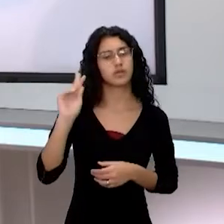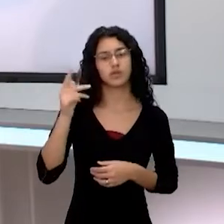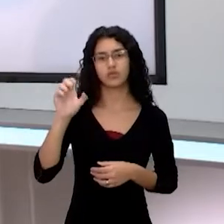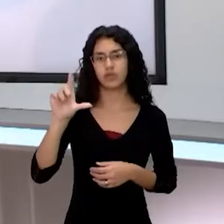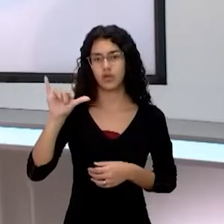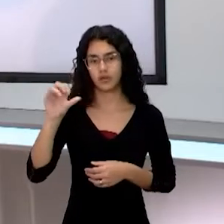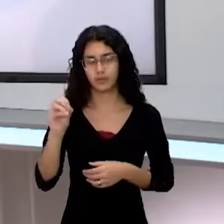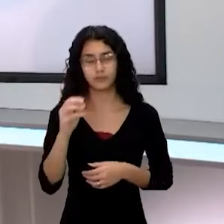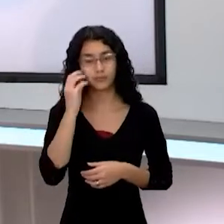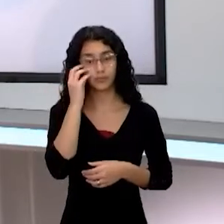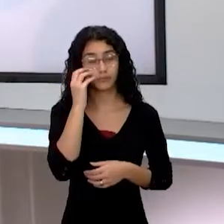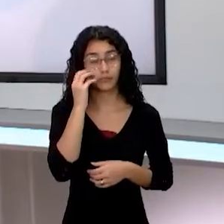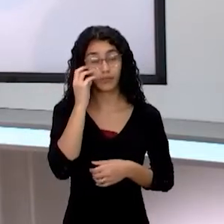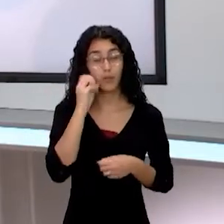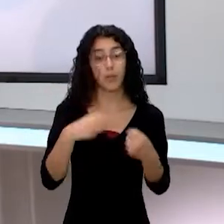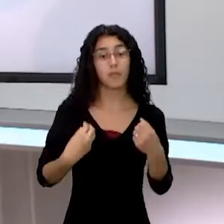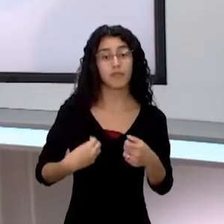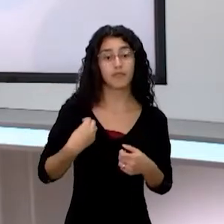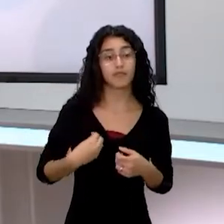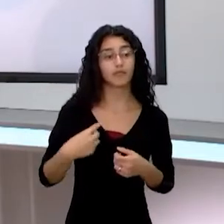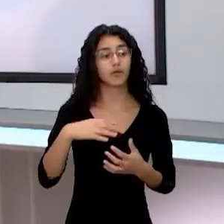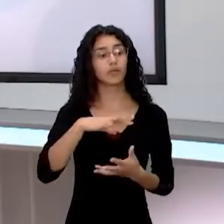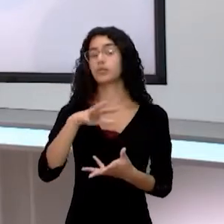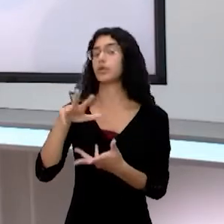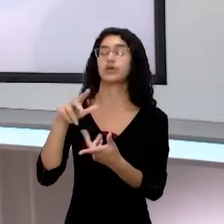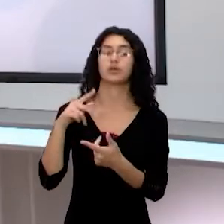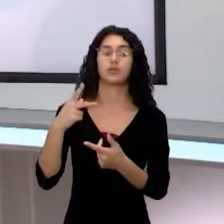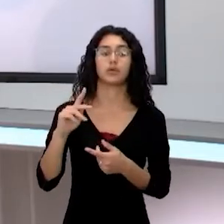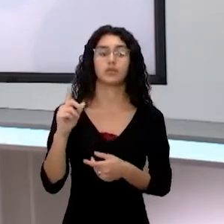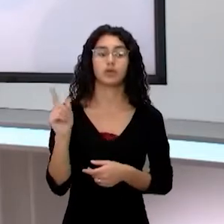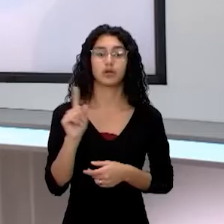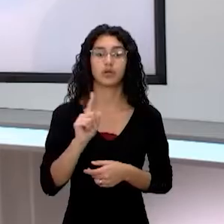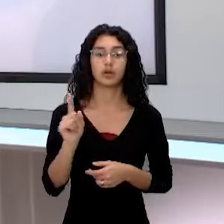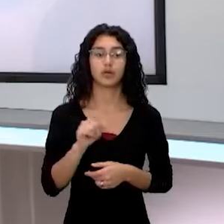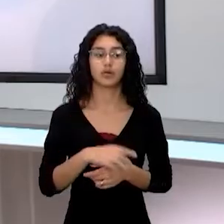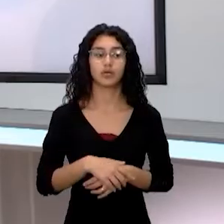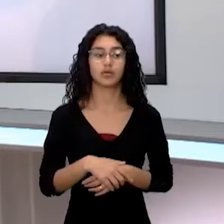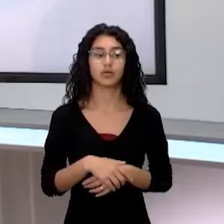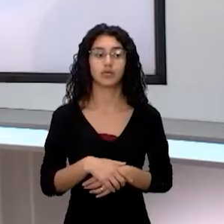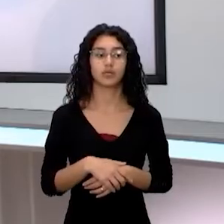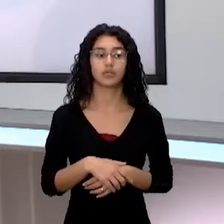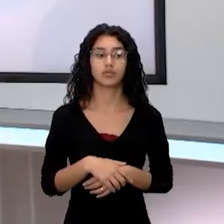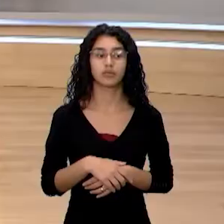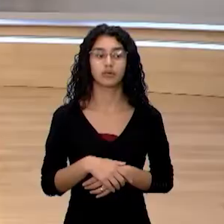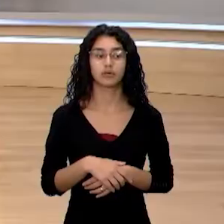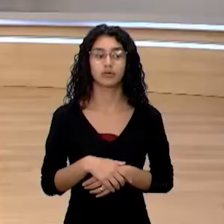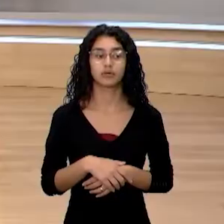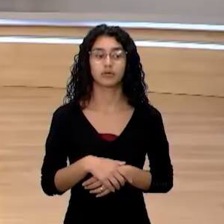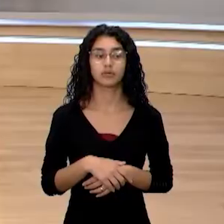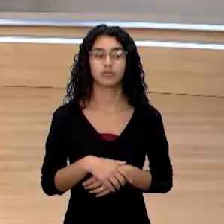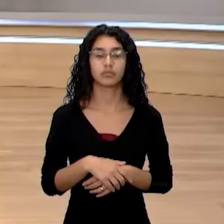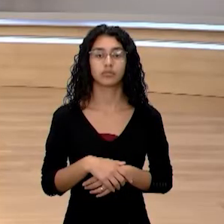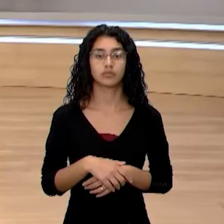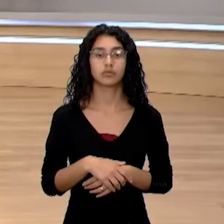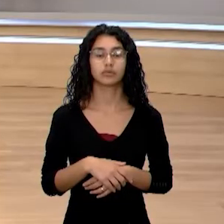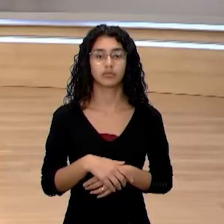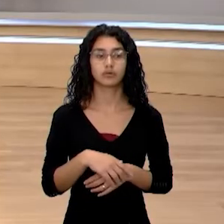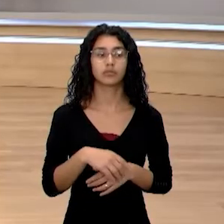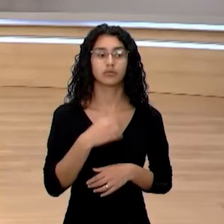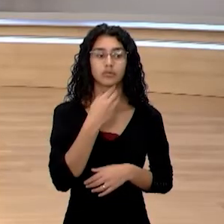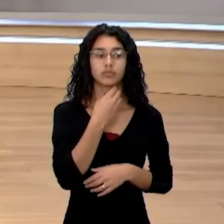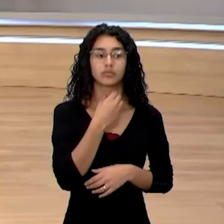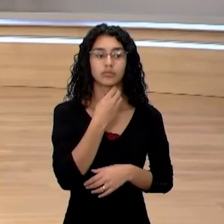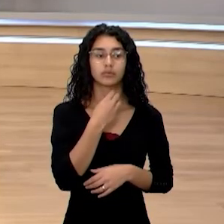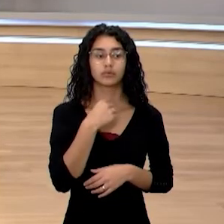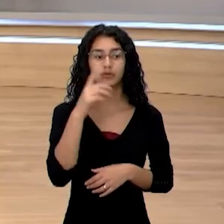É possível você respirar num lugar desse? Não. Impossível. Impossível, pessoal. Vida ali, né? Que a gente conhece hoje, impossível aí no caso,